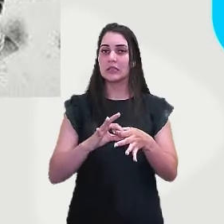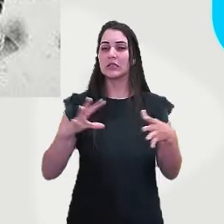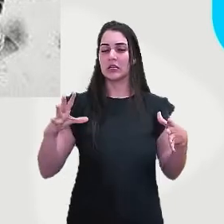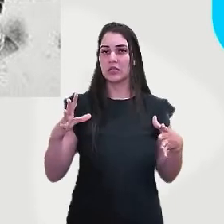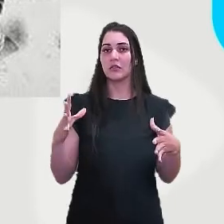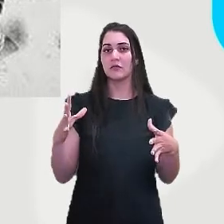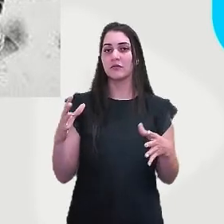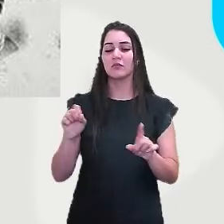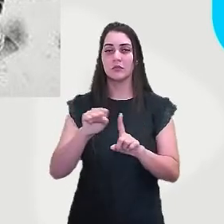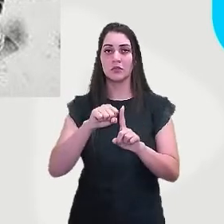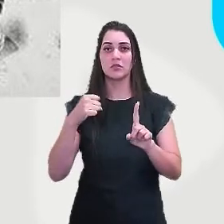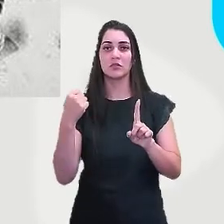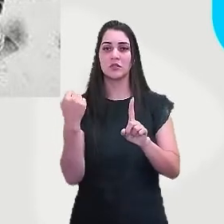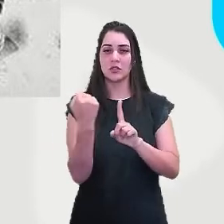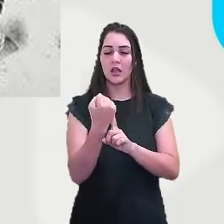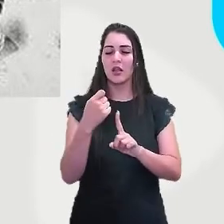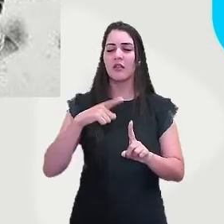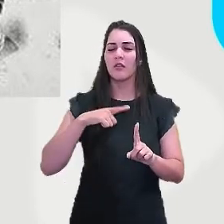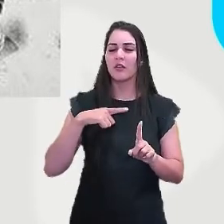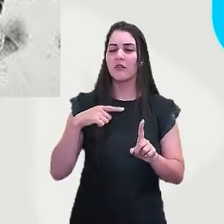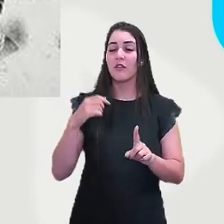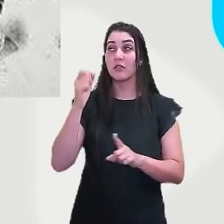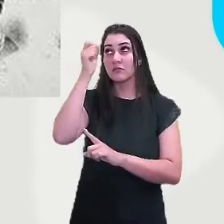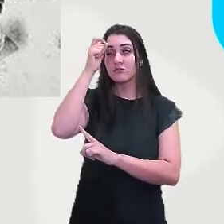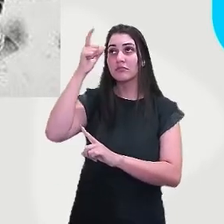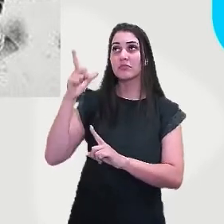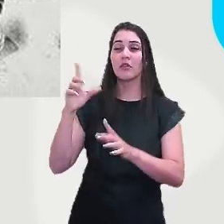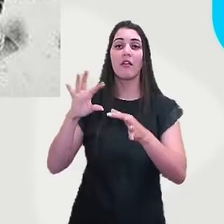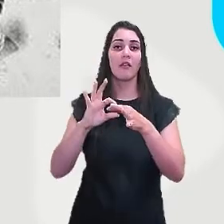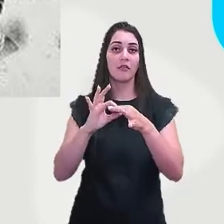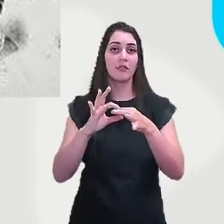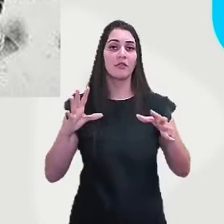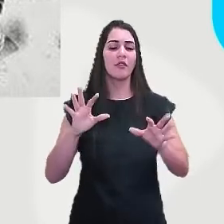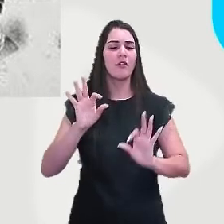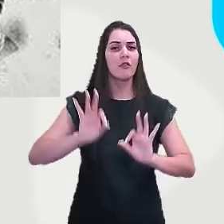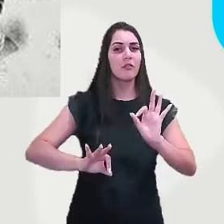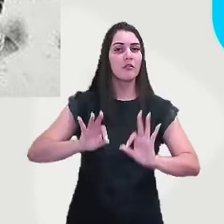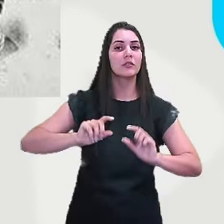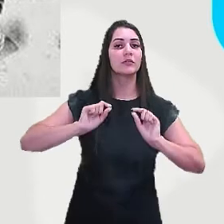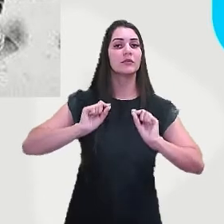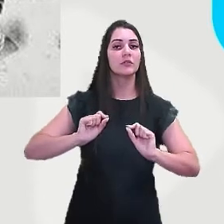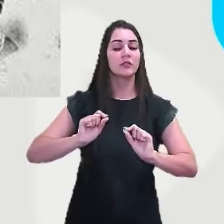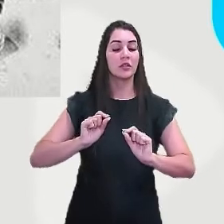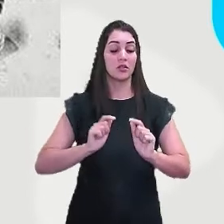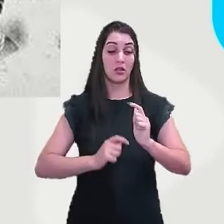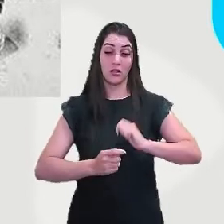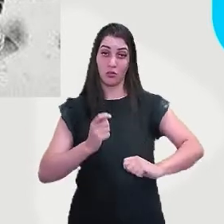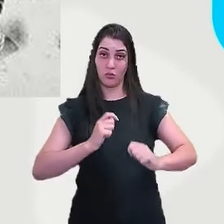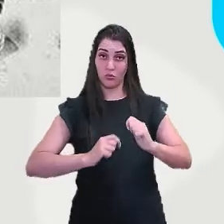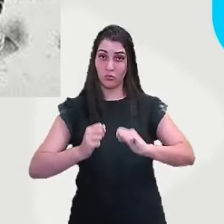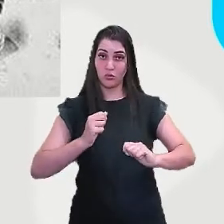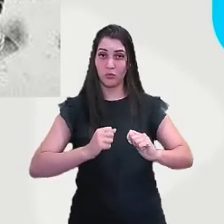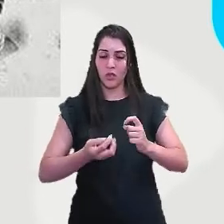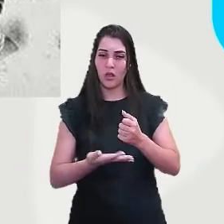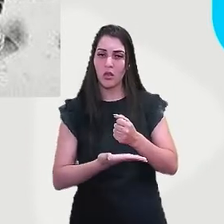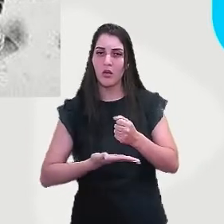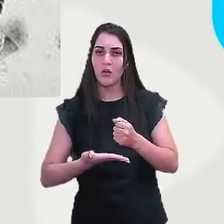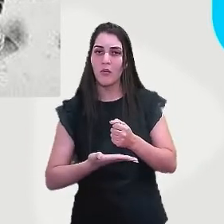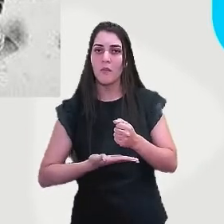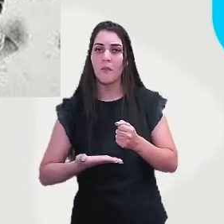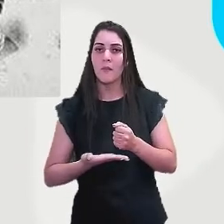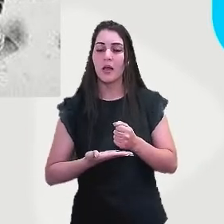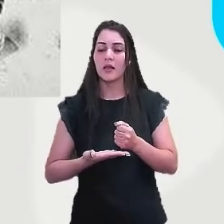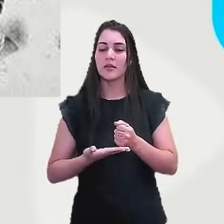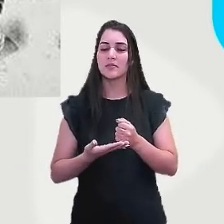ideias liberais que organizasse a sua economia com base na mão de